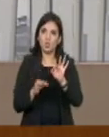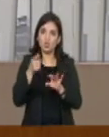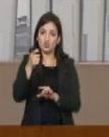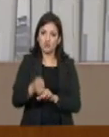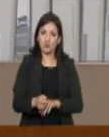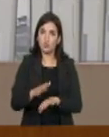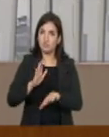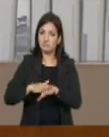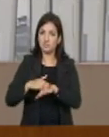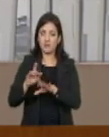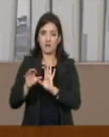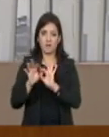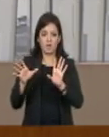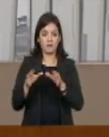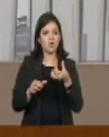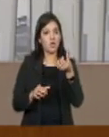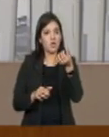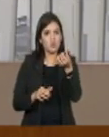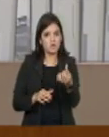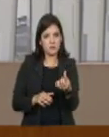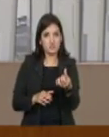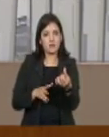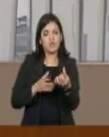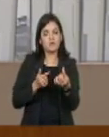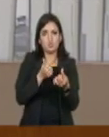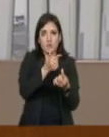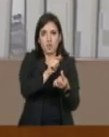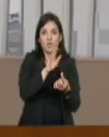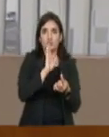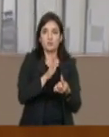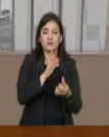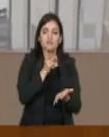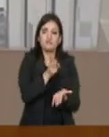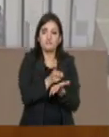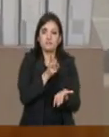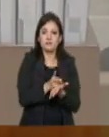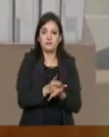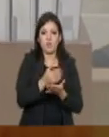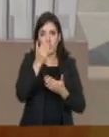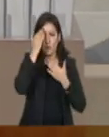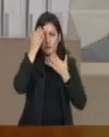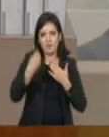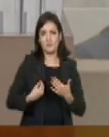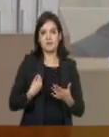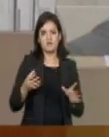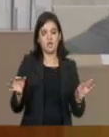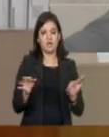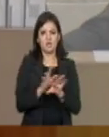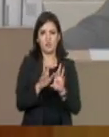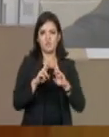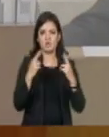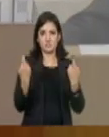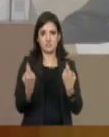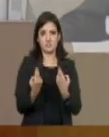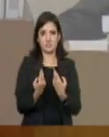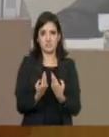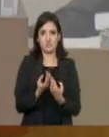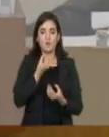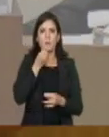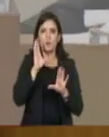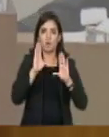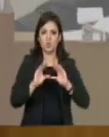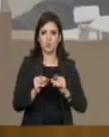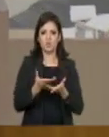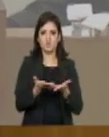é a proclamação, agradecendo a presença de todos. Declaro encerrada essa sessão extraordinária. Tenham uma boa noite a